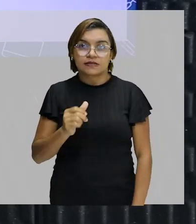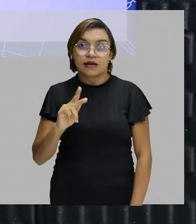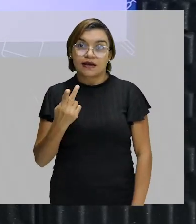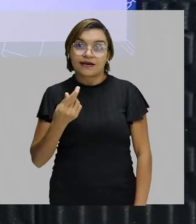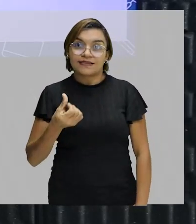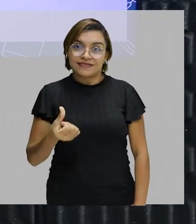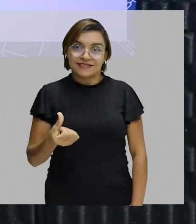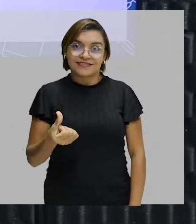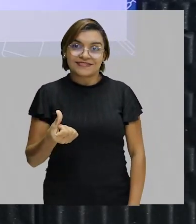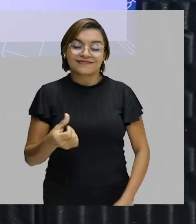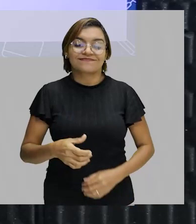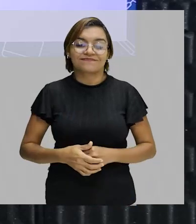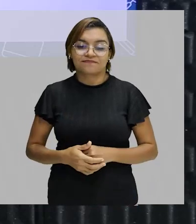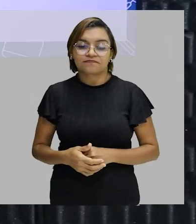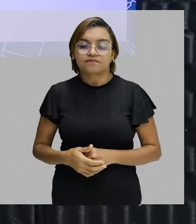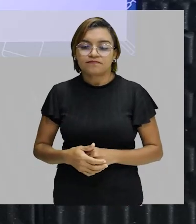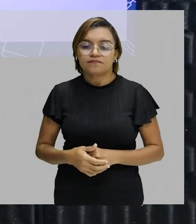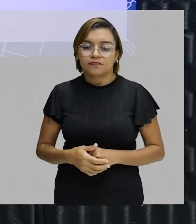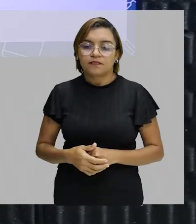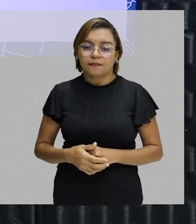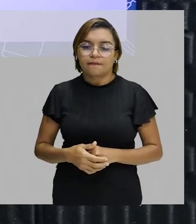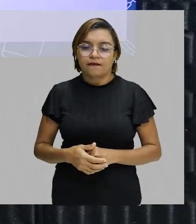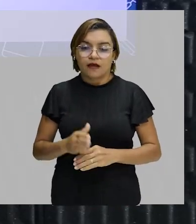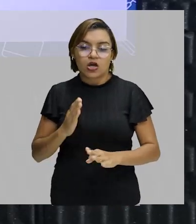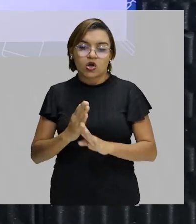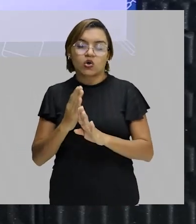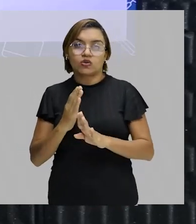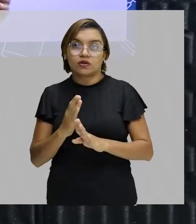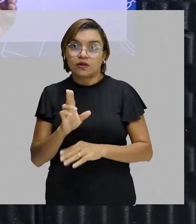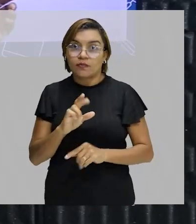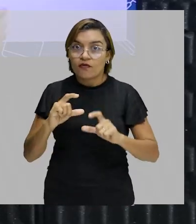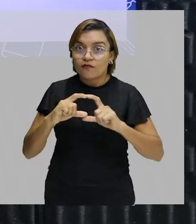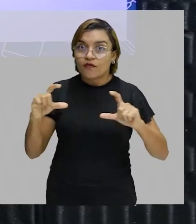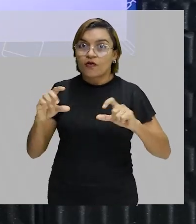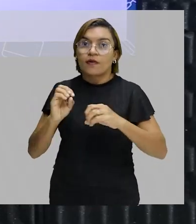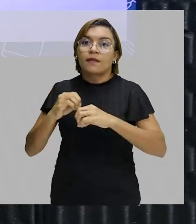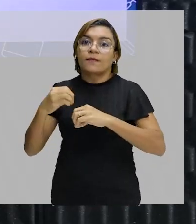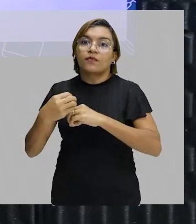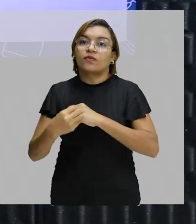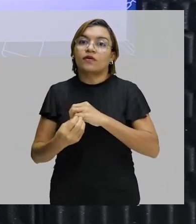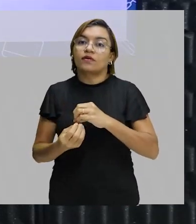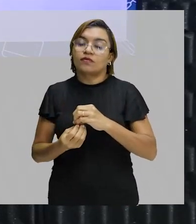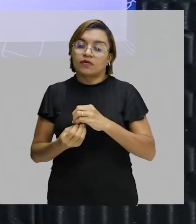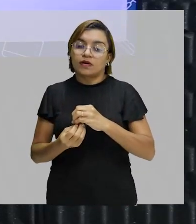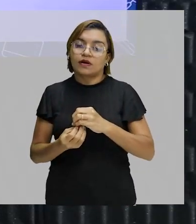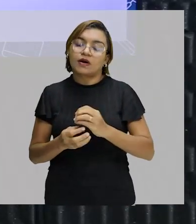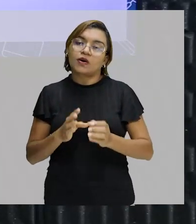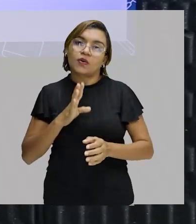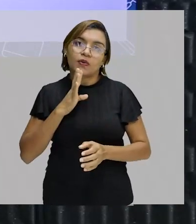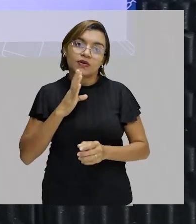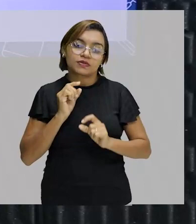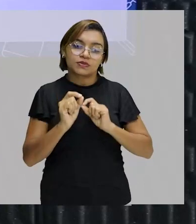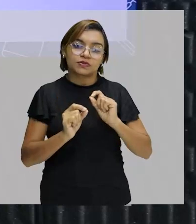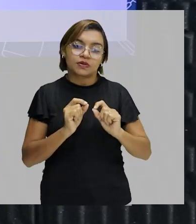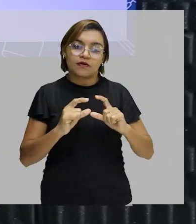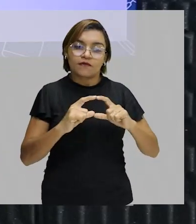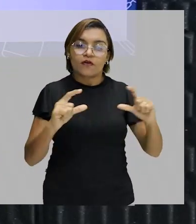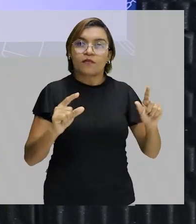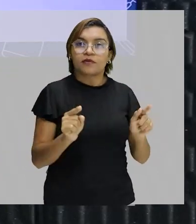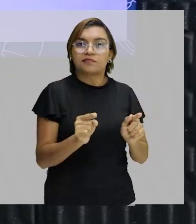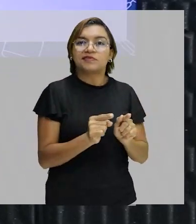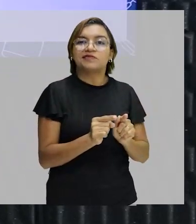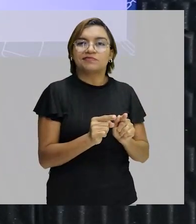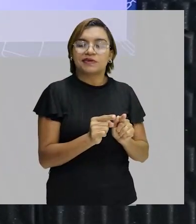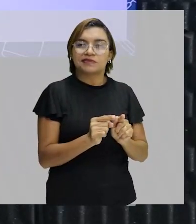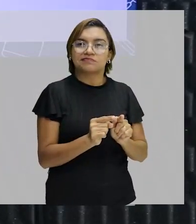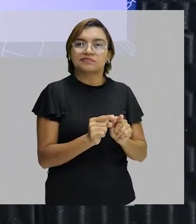C6H6, certo? Então, nós conseguimos chegar à fórmula molecular conhecendo a fórmula